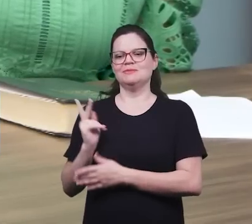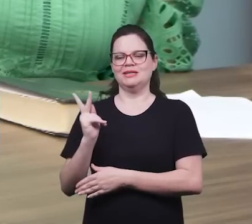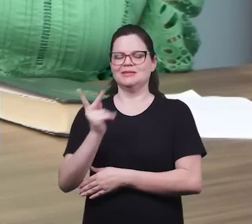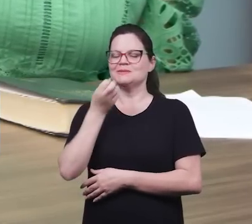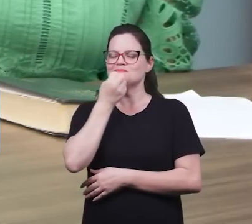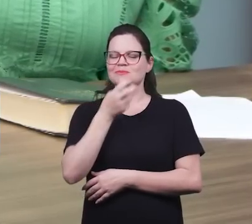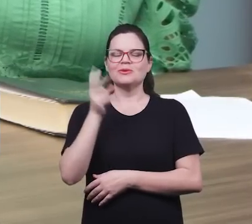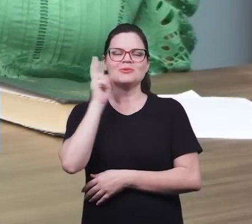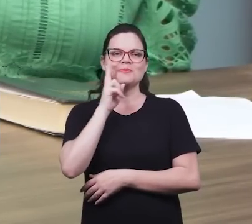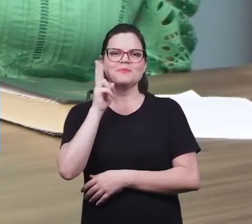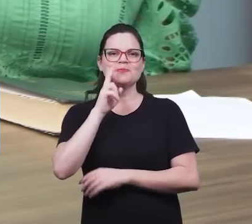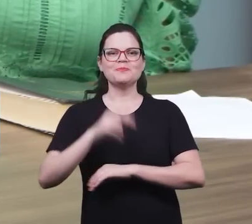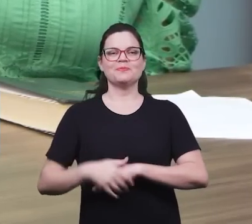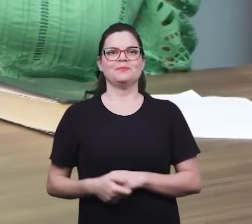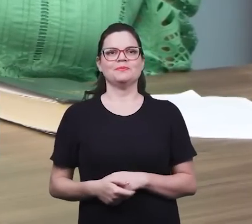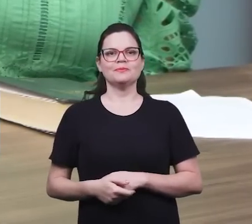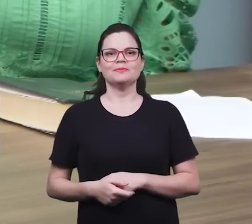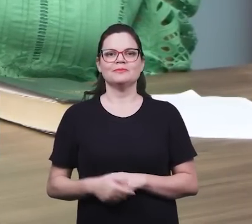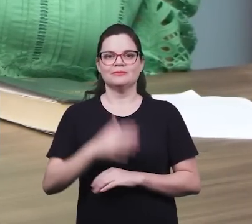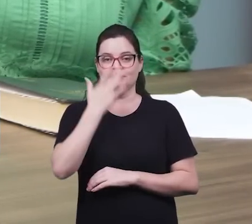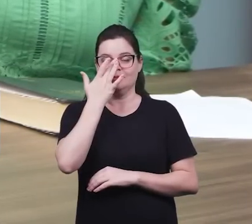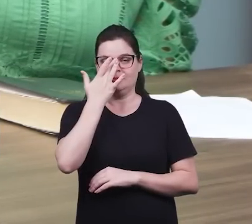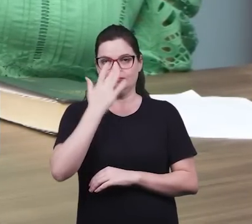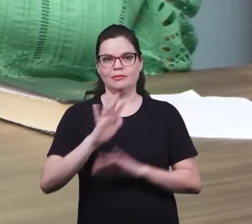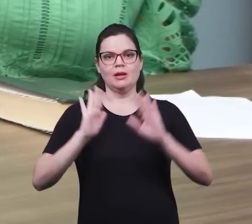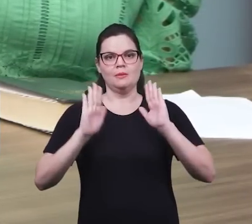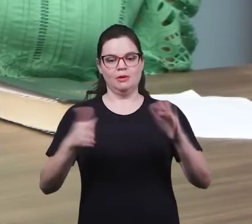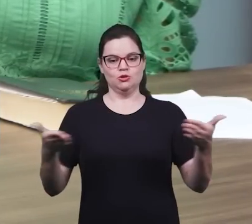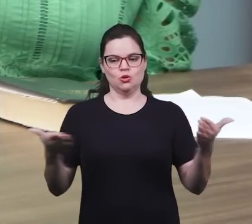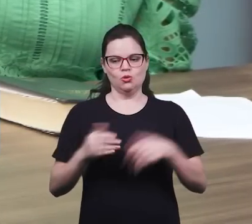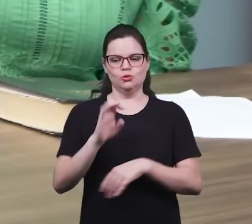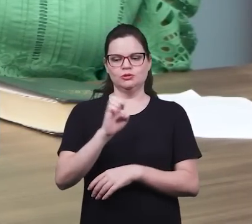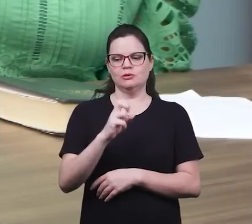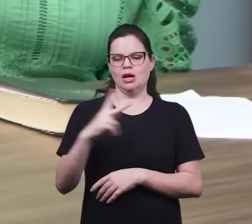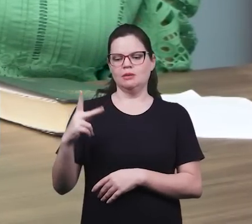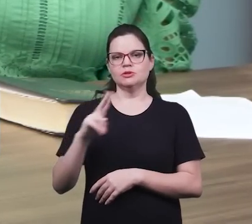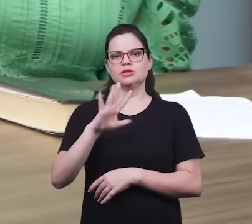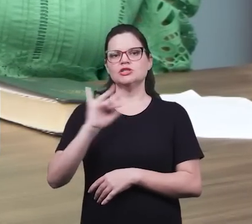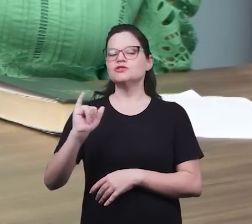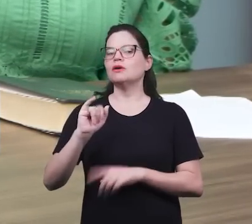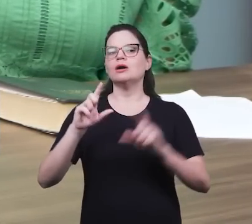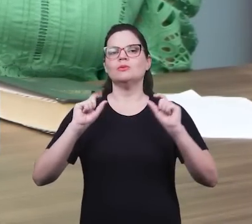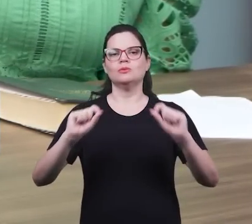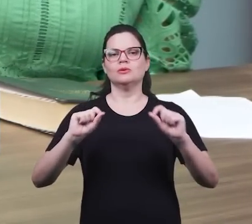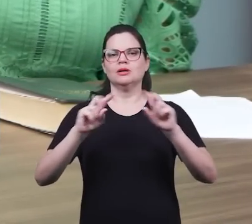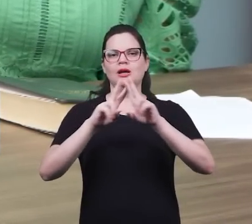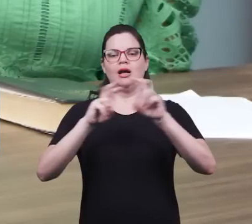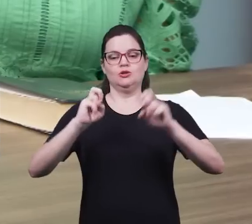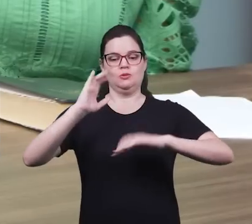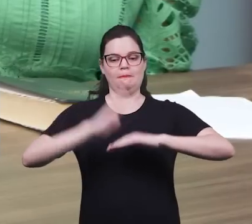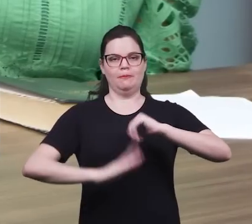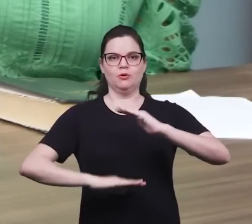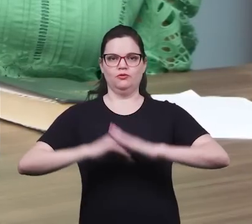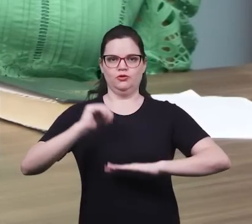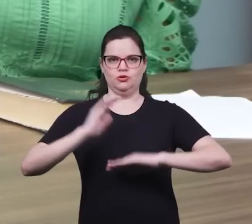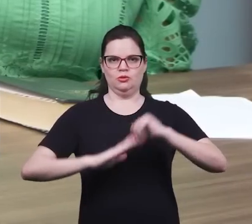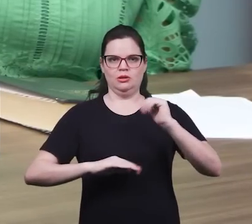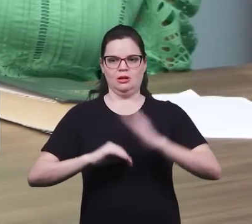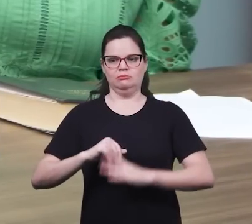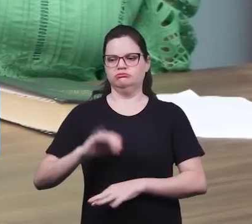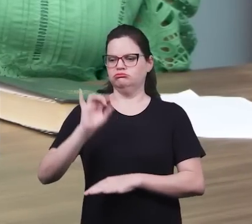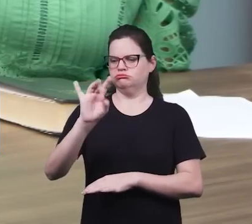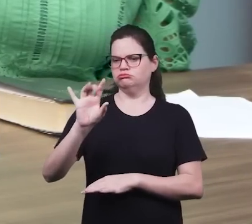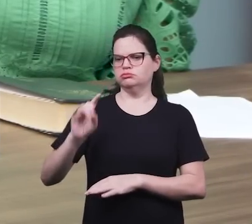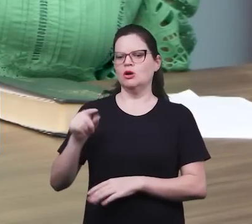né? Mas esse é um episódio que nós queremos dedicar um pouco mais a falar sobre a vida profissional, né, Fernanda?